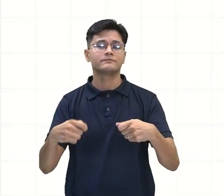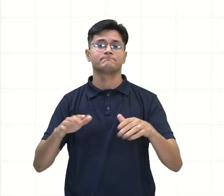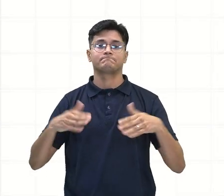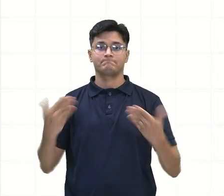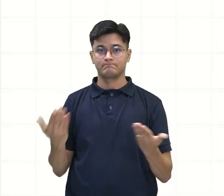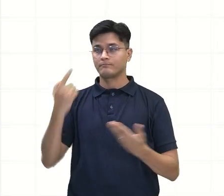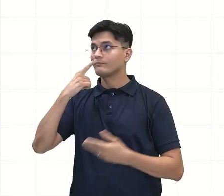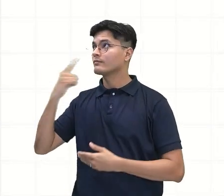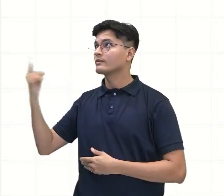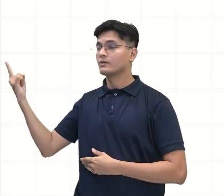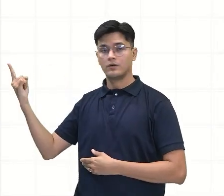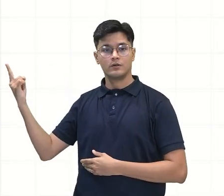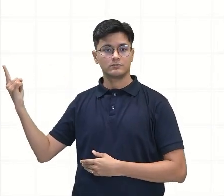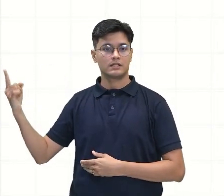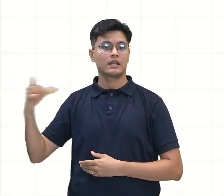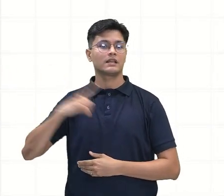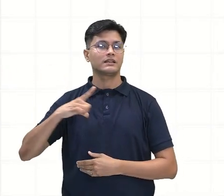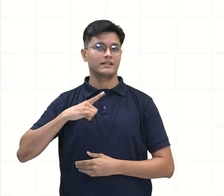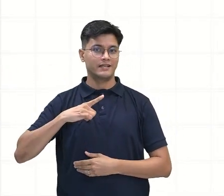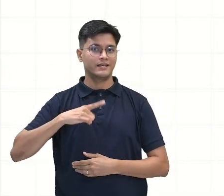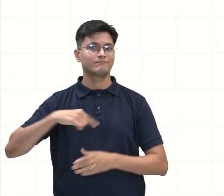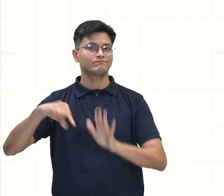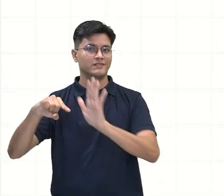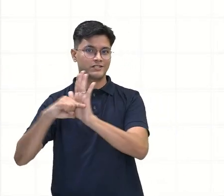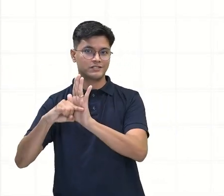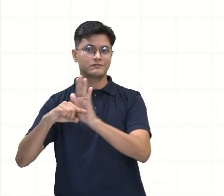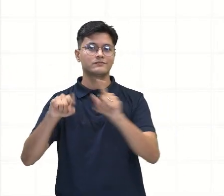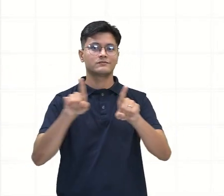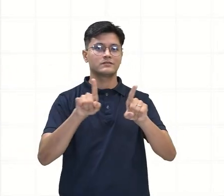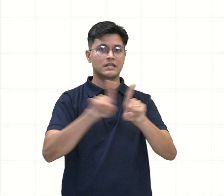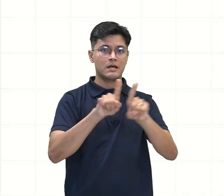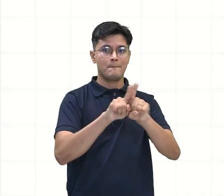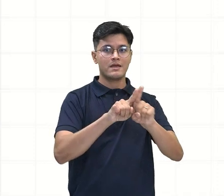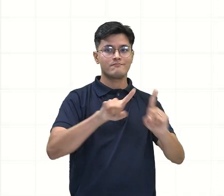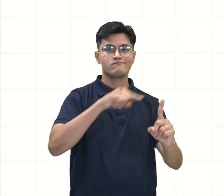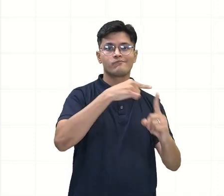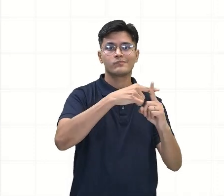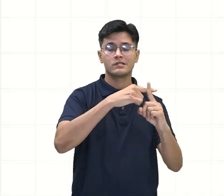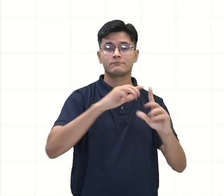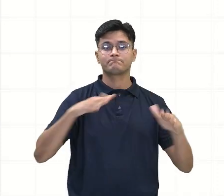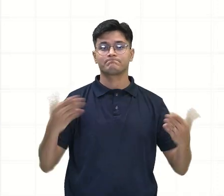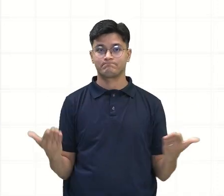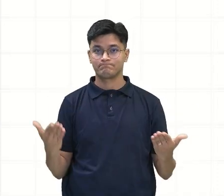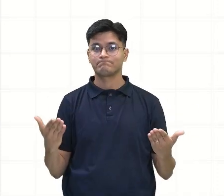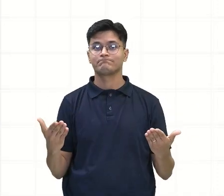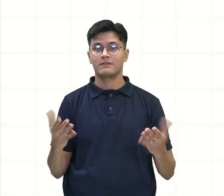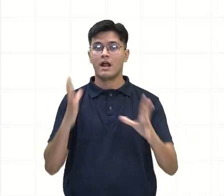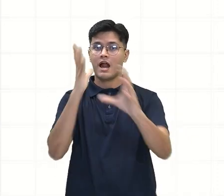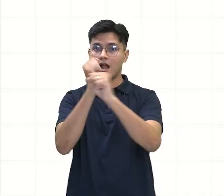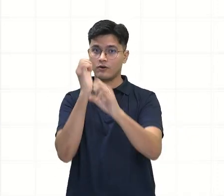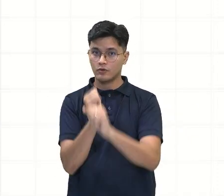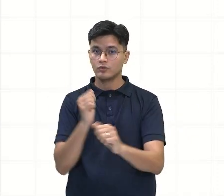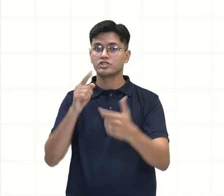daqui é negativo e esse daqui é positivo. Opa! Divisão com